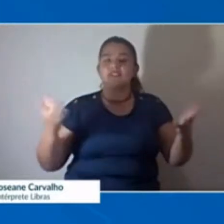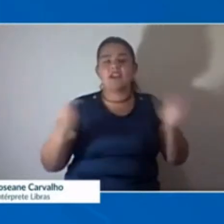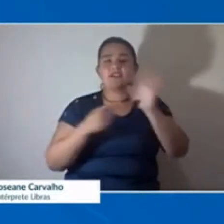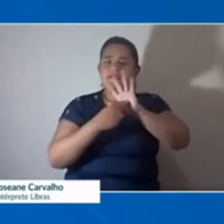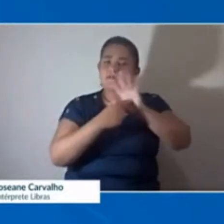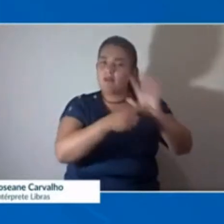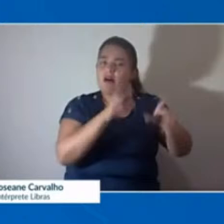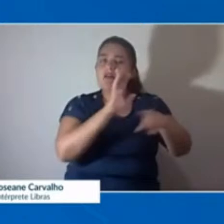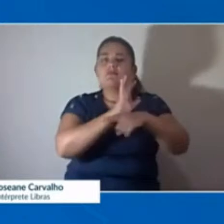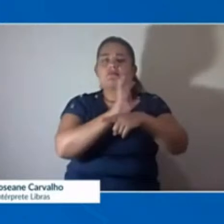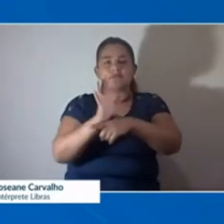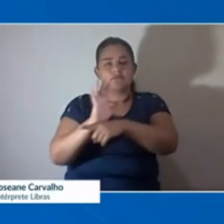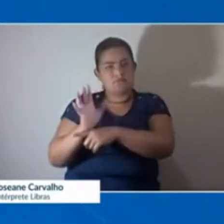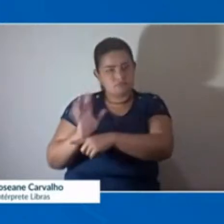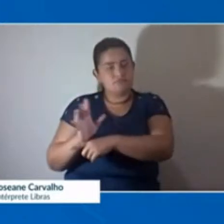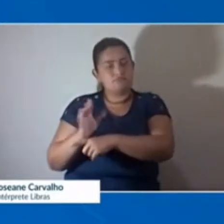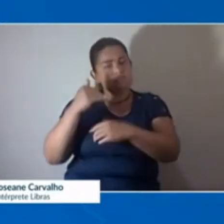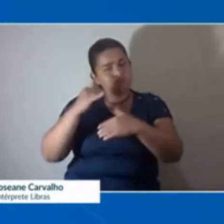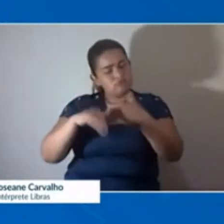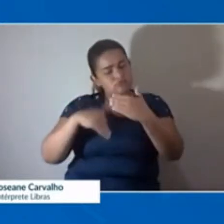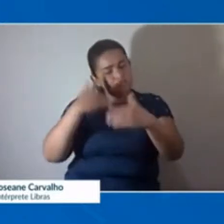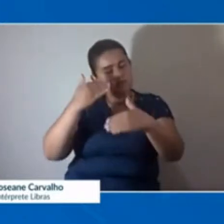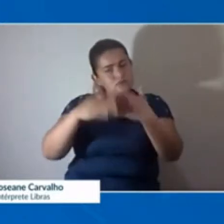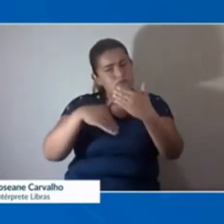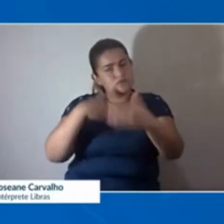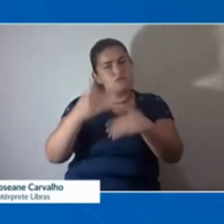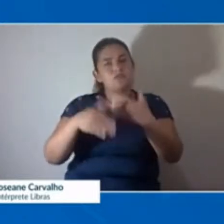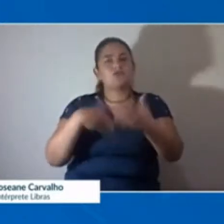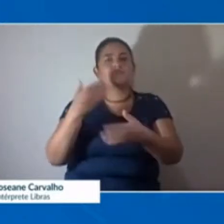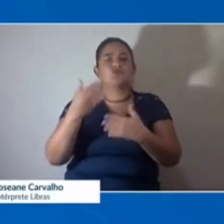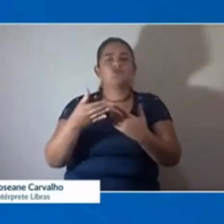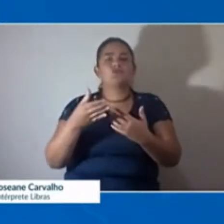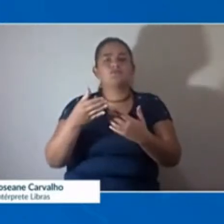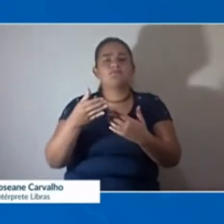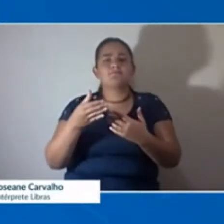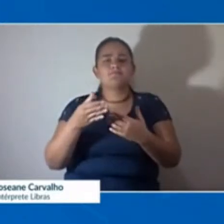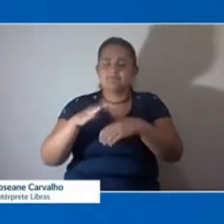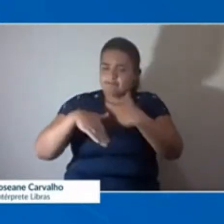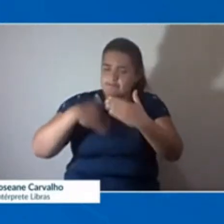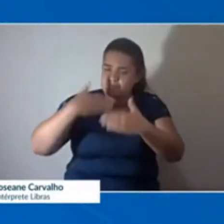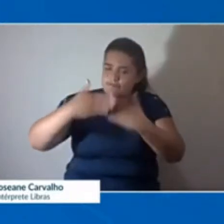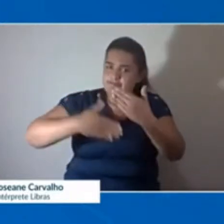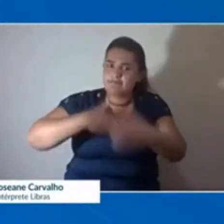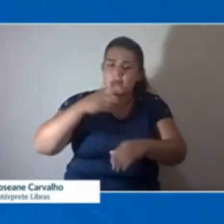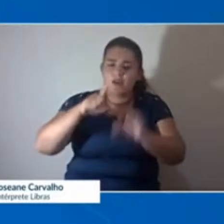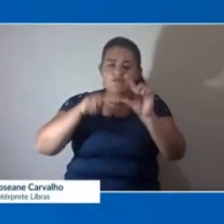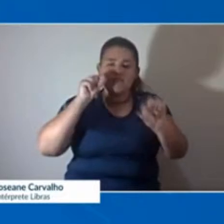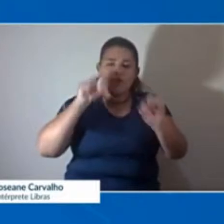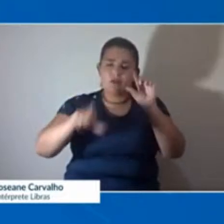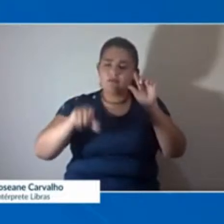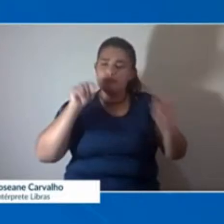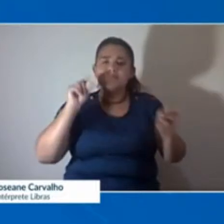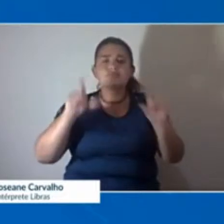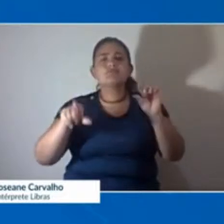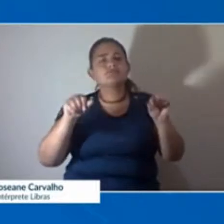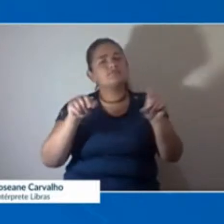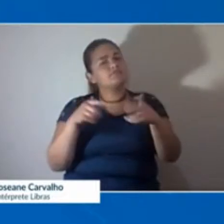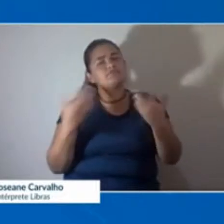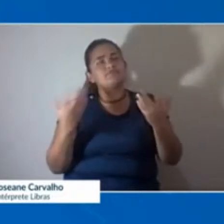cinema, nos processos de curadoria, nos processos de seleção, E